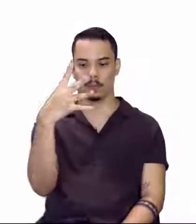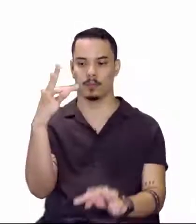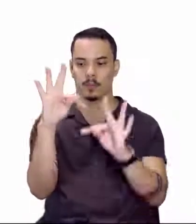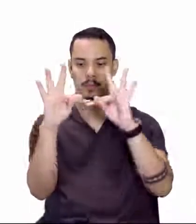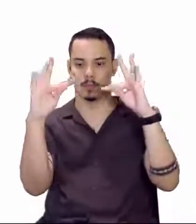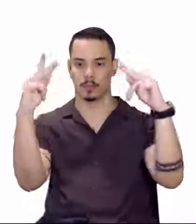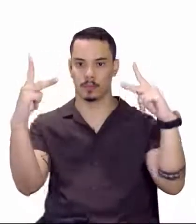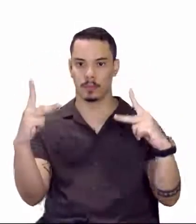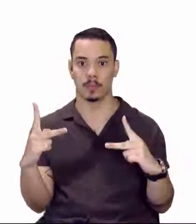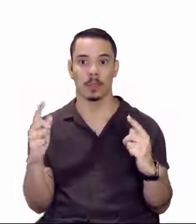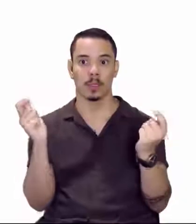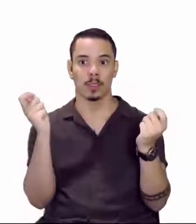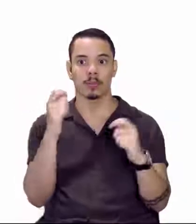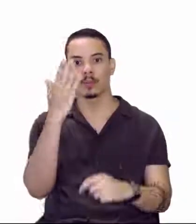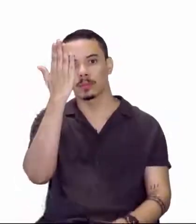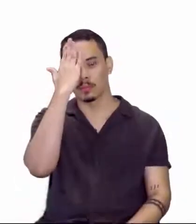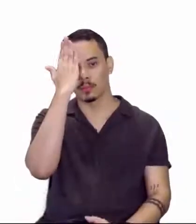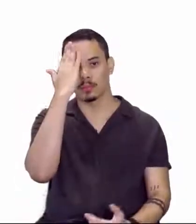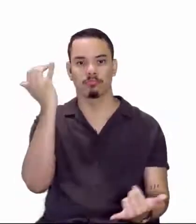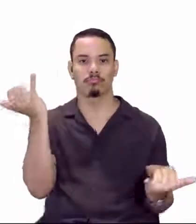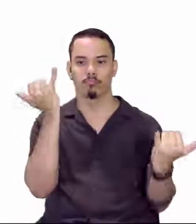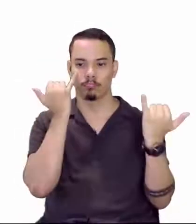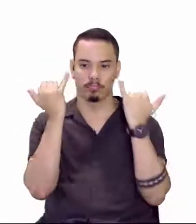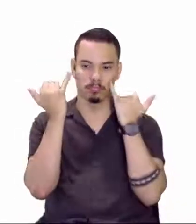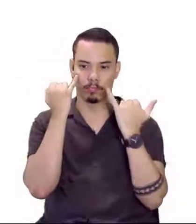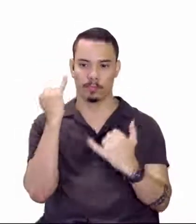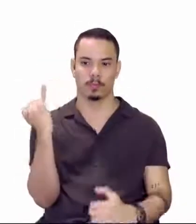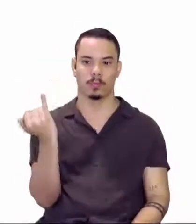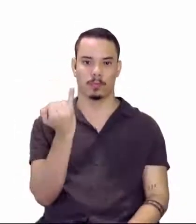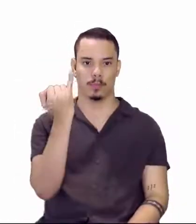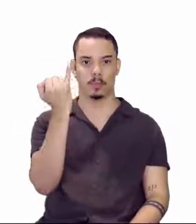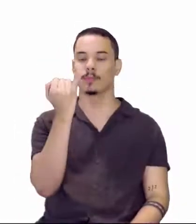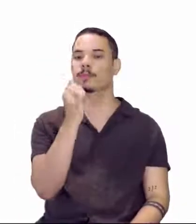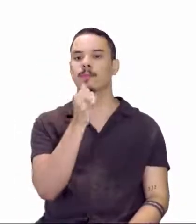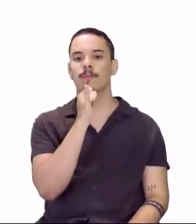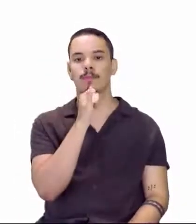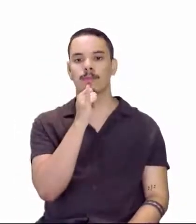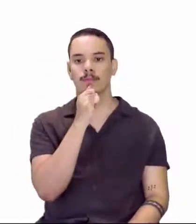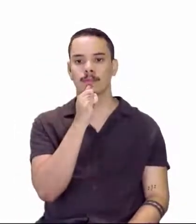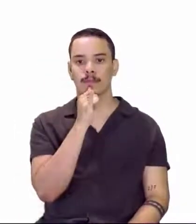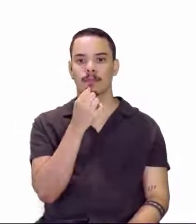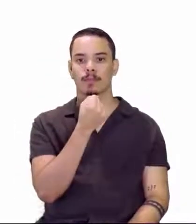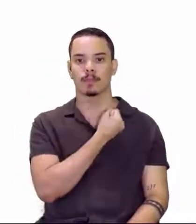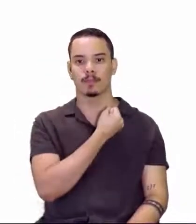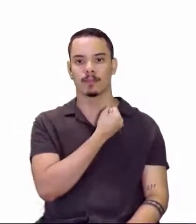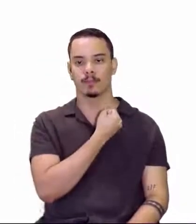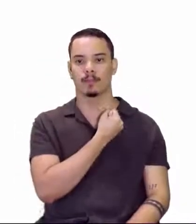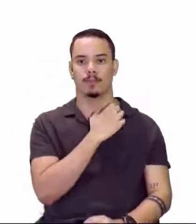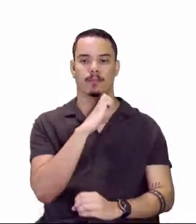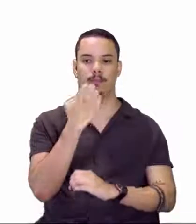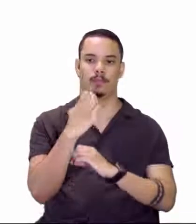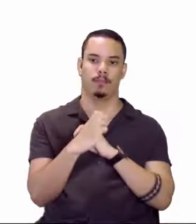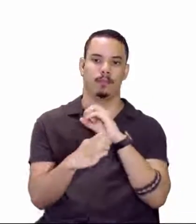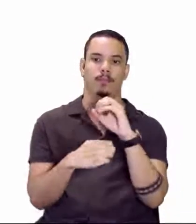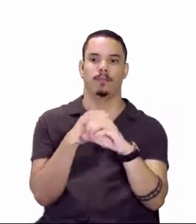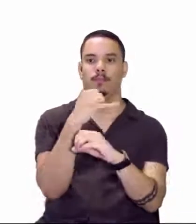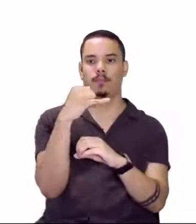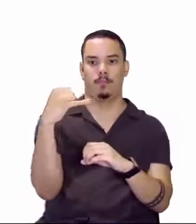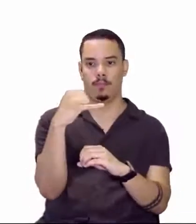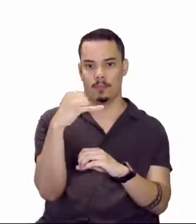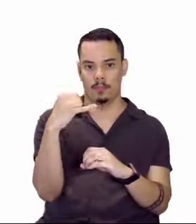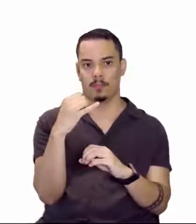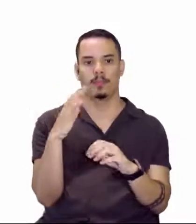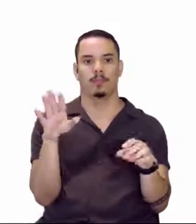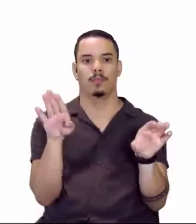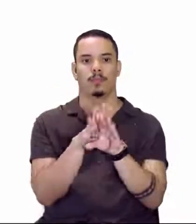extrair informações preciosas, como, por exemplo, o número de elétrons no último nível de energia,